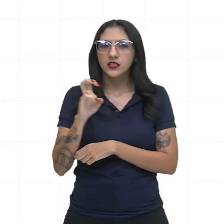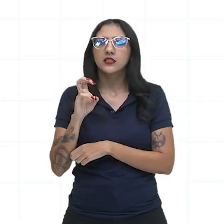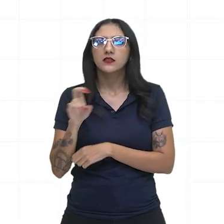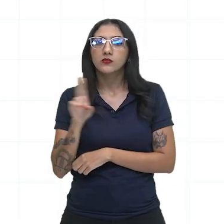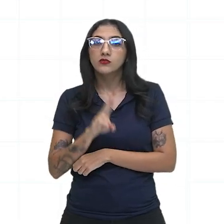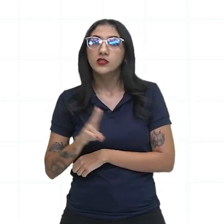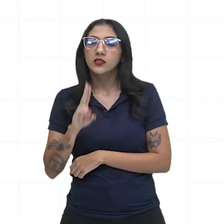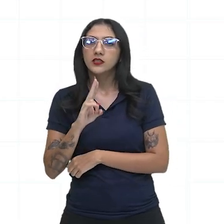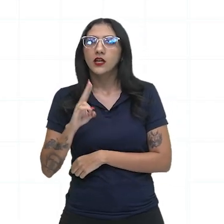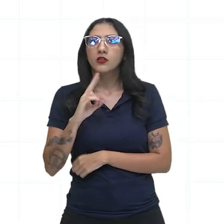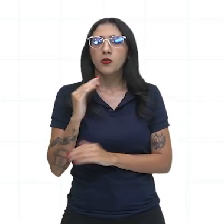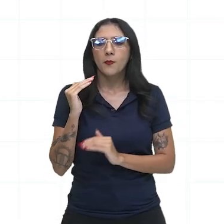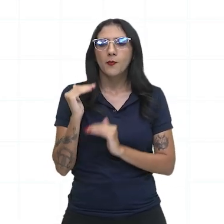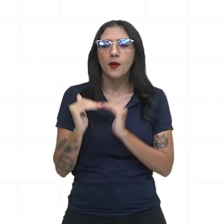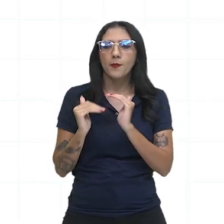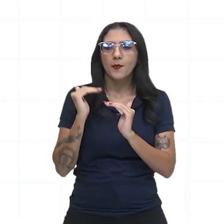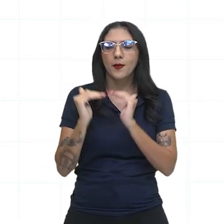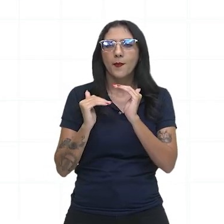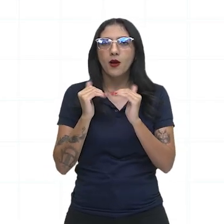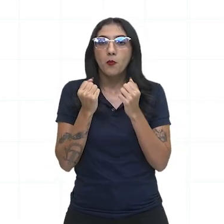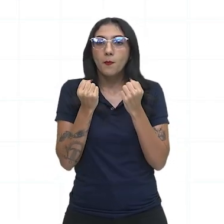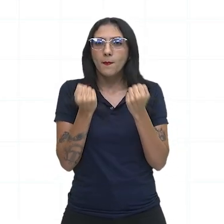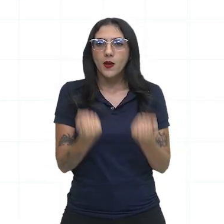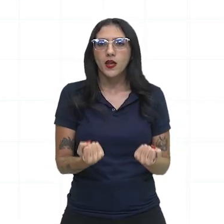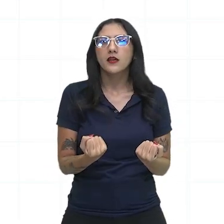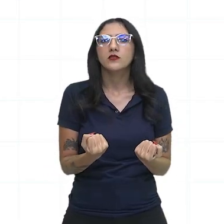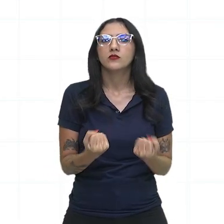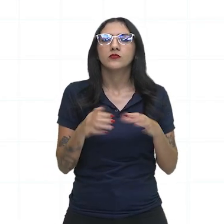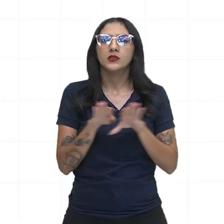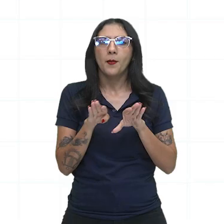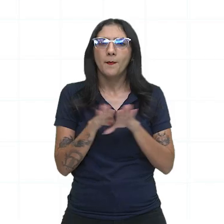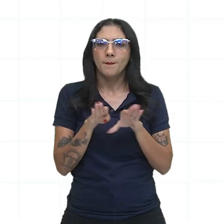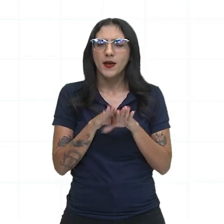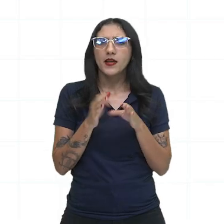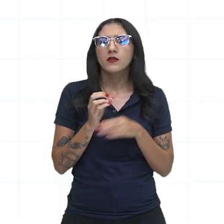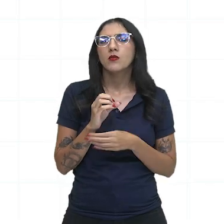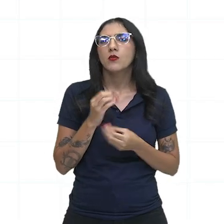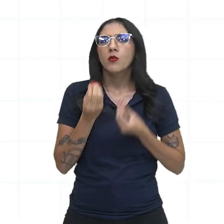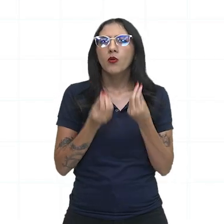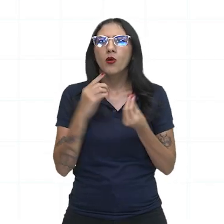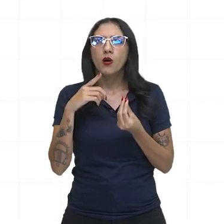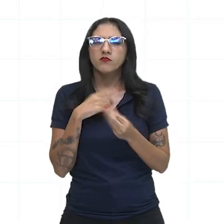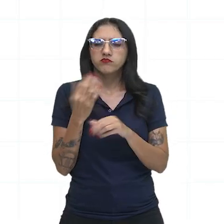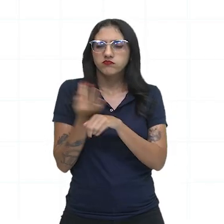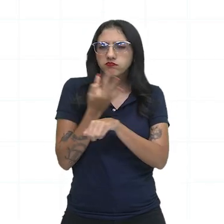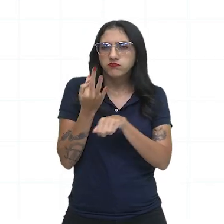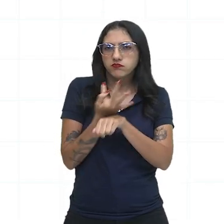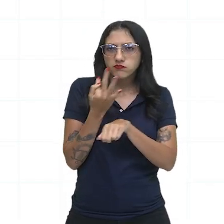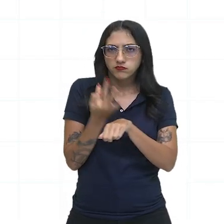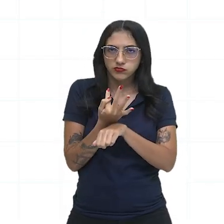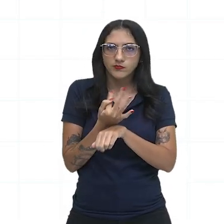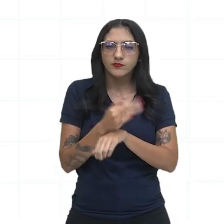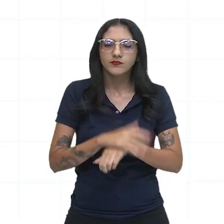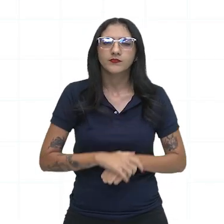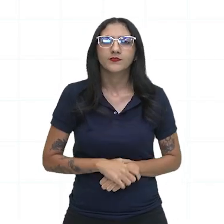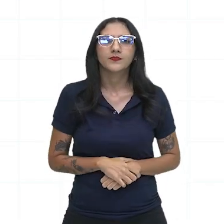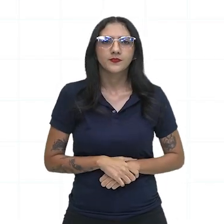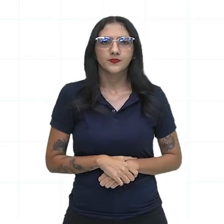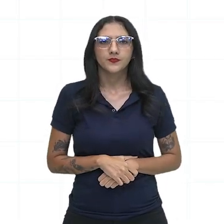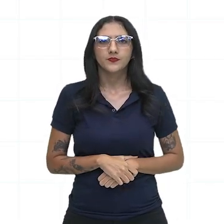carga gradual e vai testar também aí os limites do aluno na hora de executar os movimentos, tá